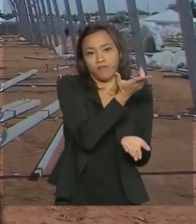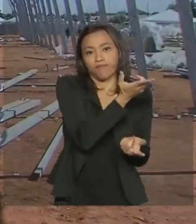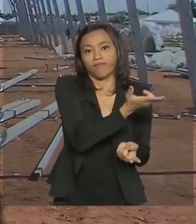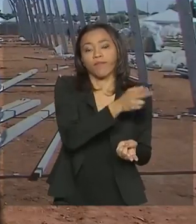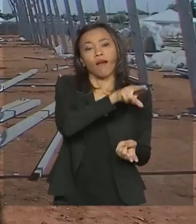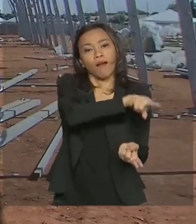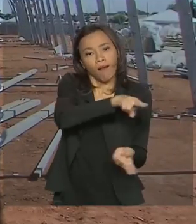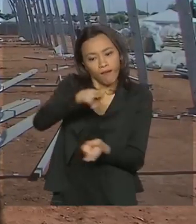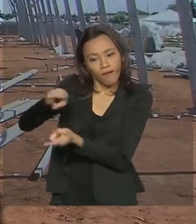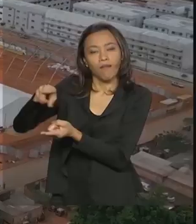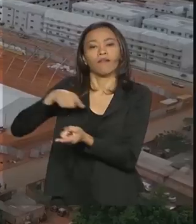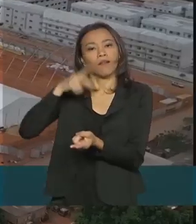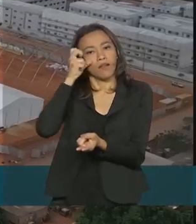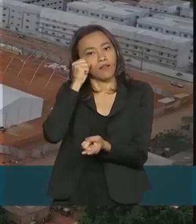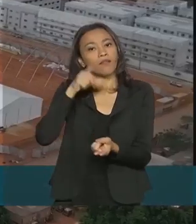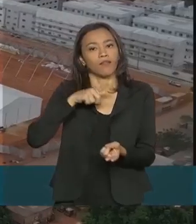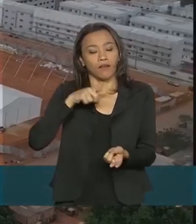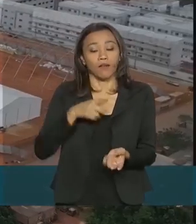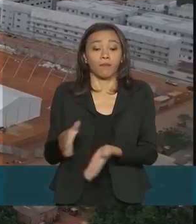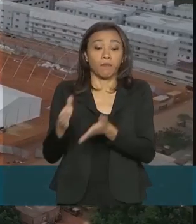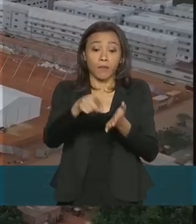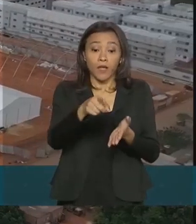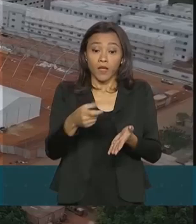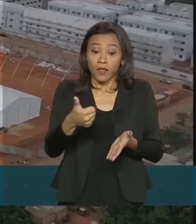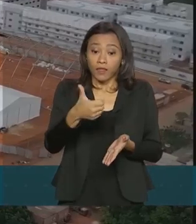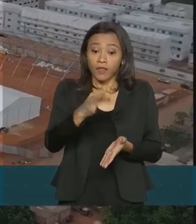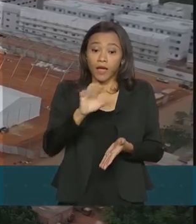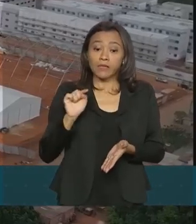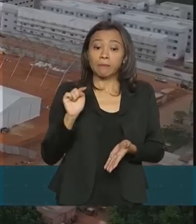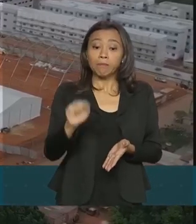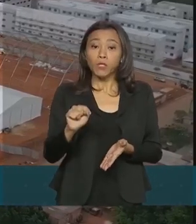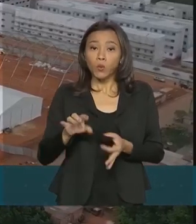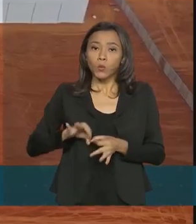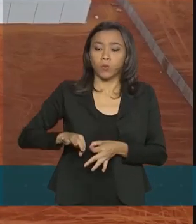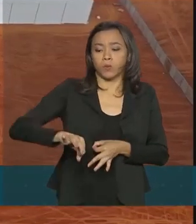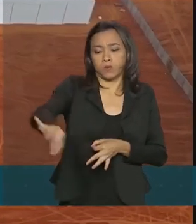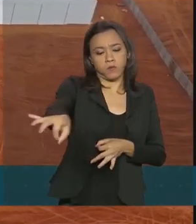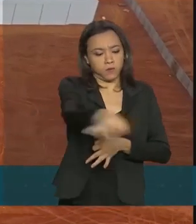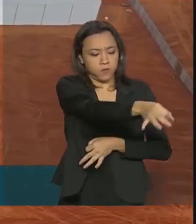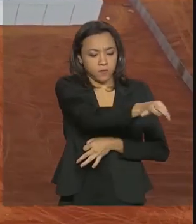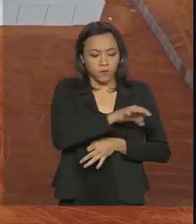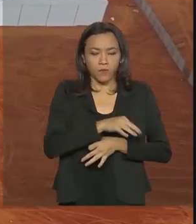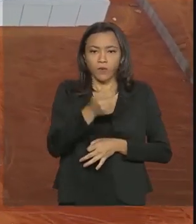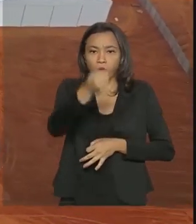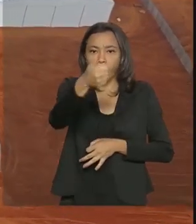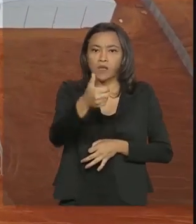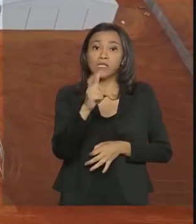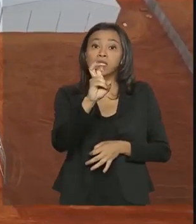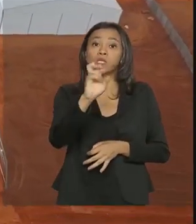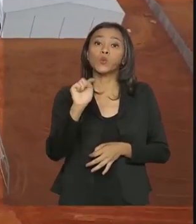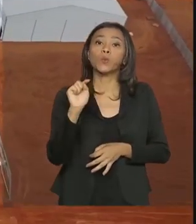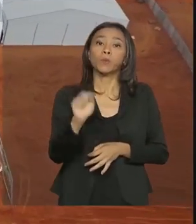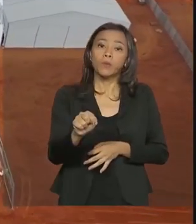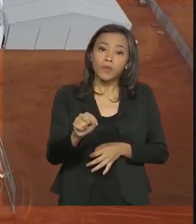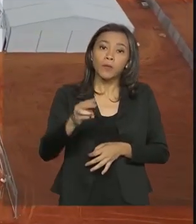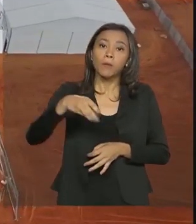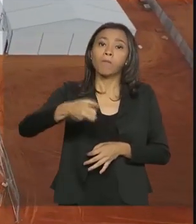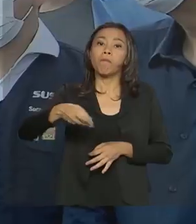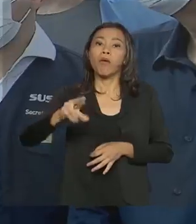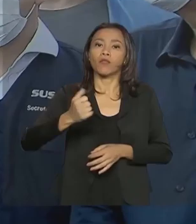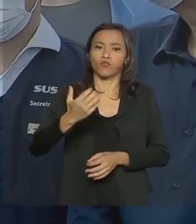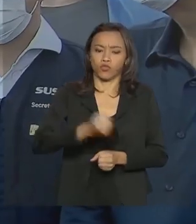Ao todo, o hospital de campanha ocupará uma área de 10 mil metros quadrados, com quase 5 mil metros de área